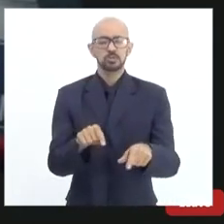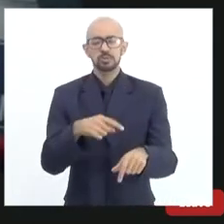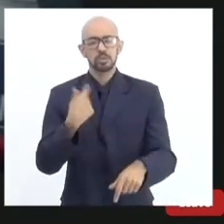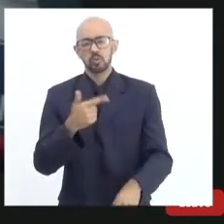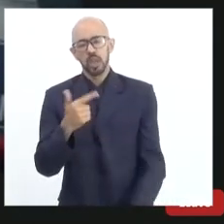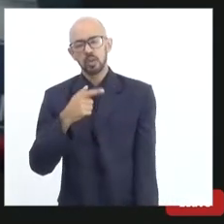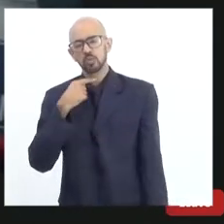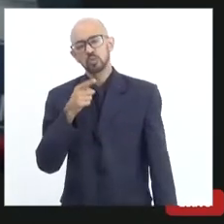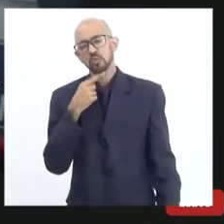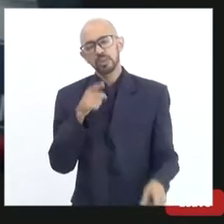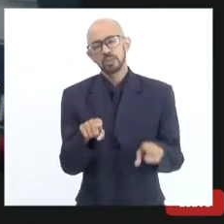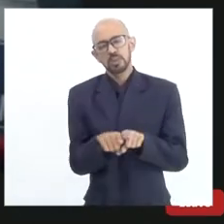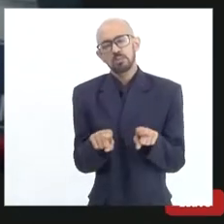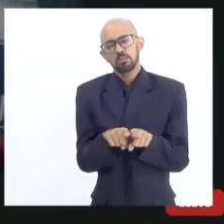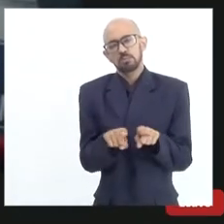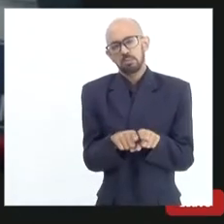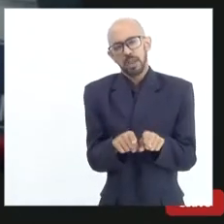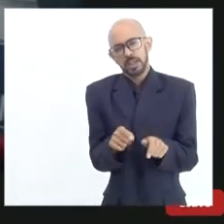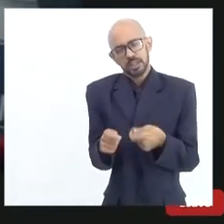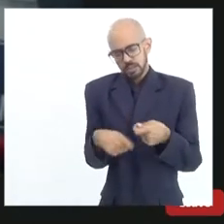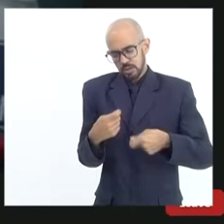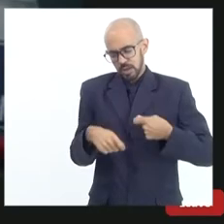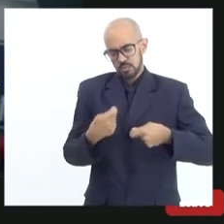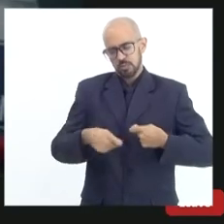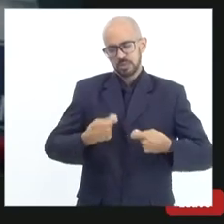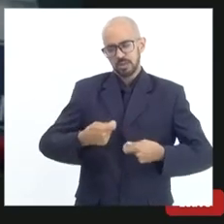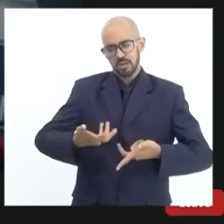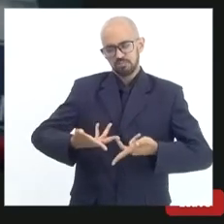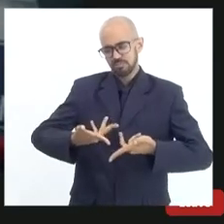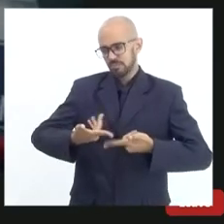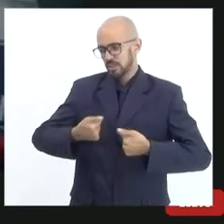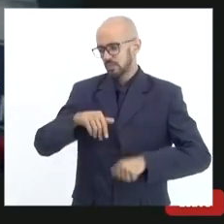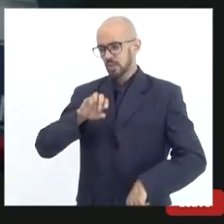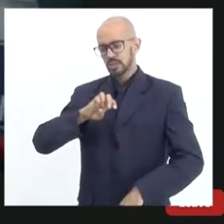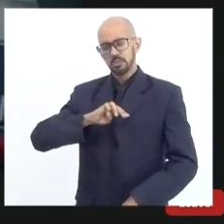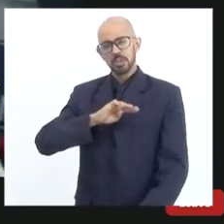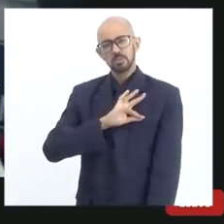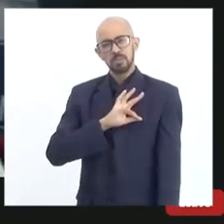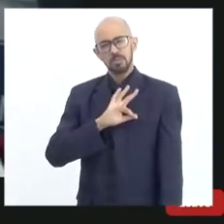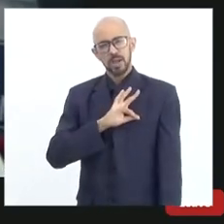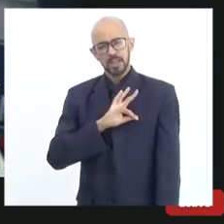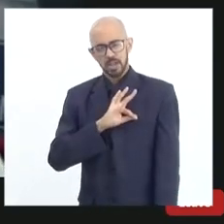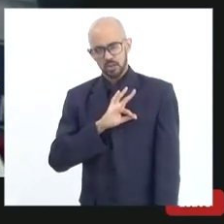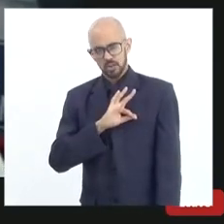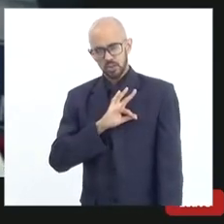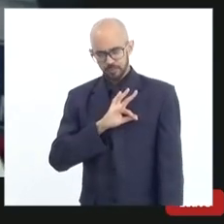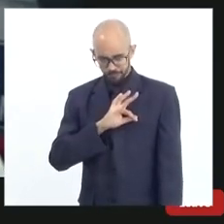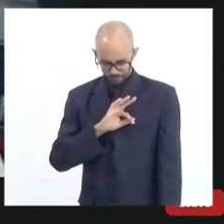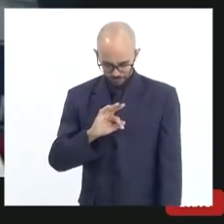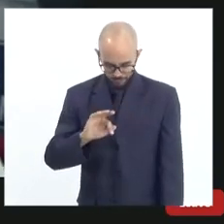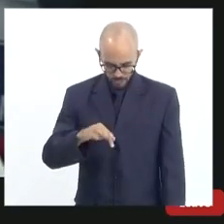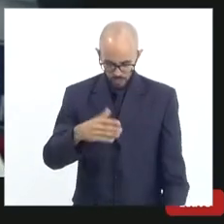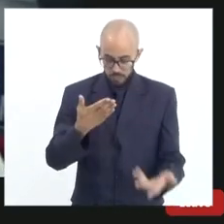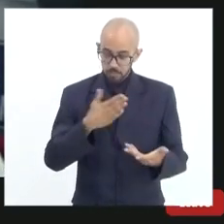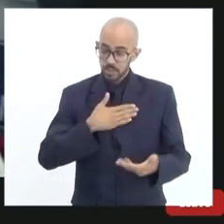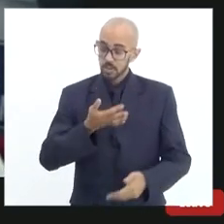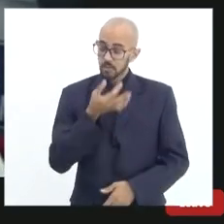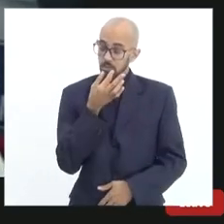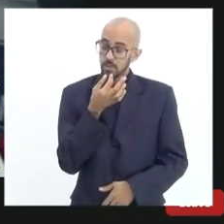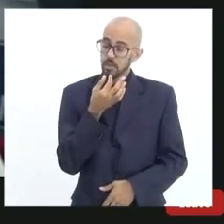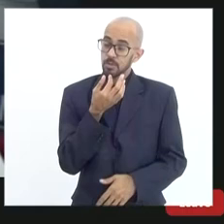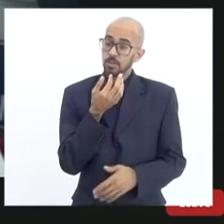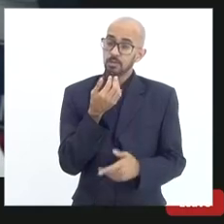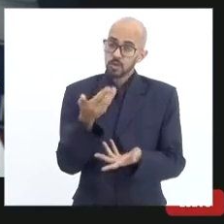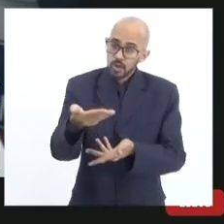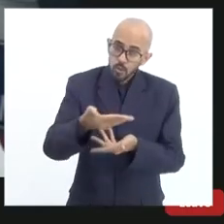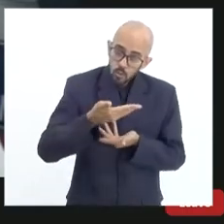nenhuma, aí, sendo conduzido com maestria pela deputada Marta Rocha. Então, deixo aqui esse convite também,